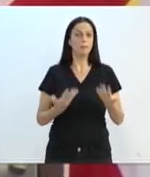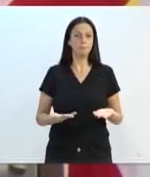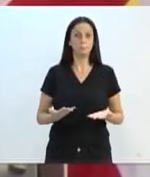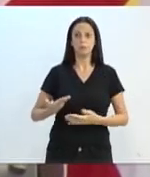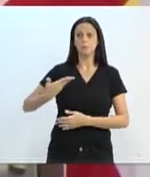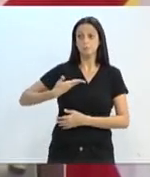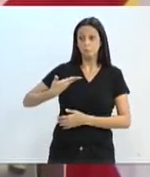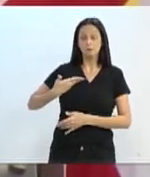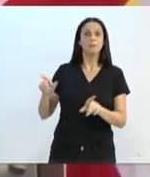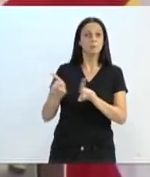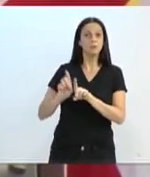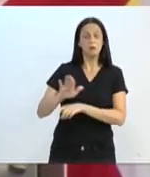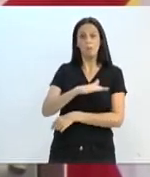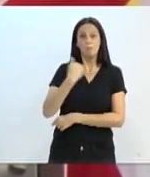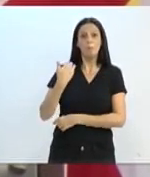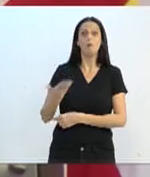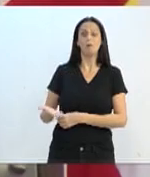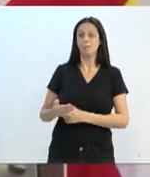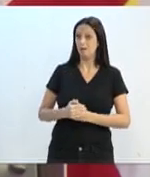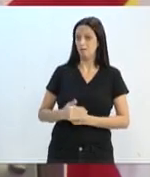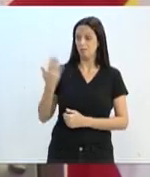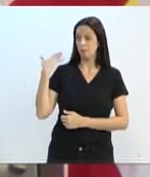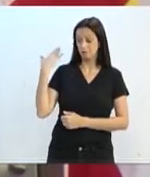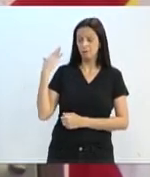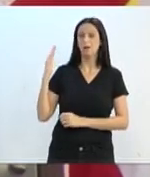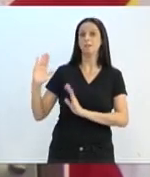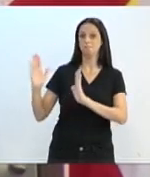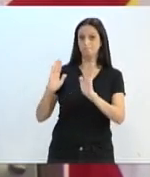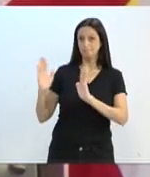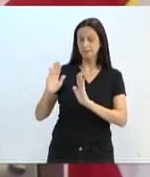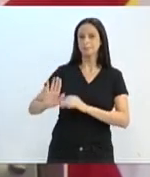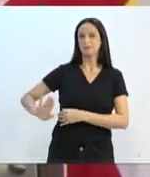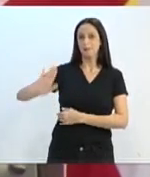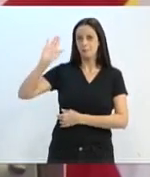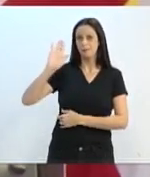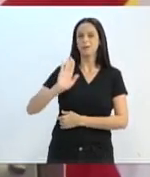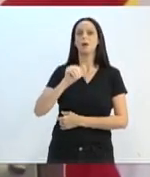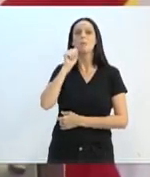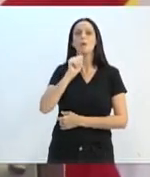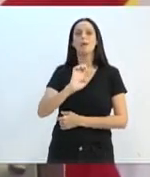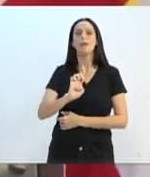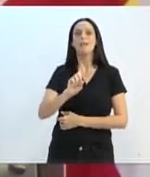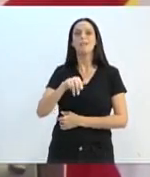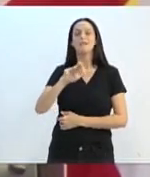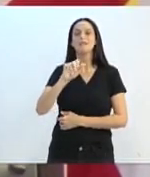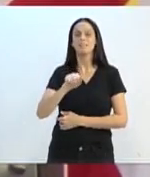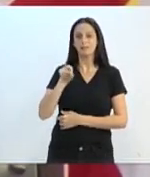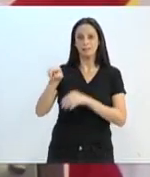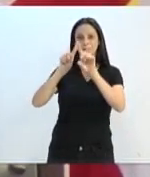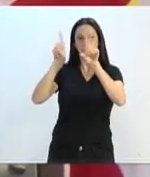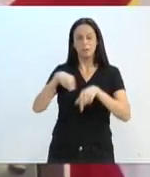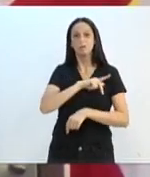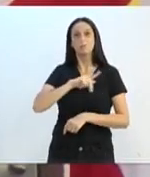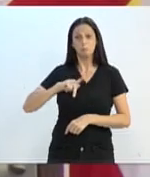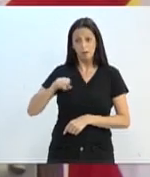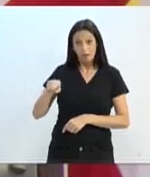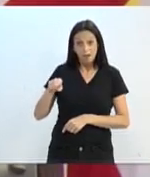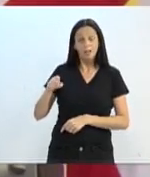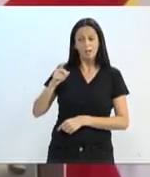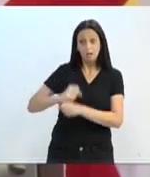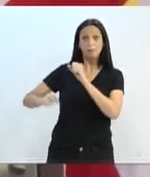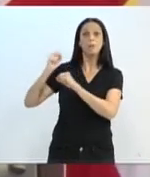companheira nossa ali que ajudou aí na minha campanha, ali a Edna, que vocês conhecem muito bem, que ela é servidora pública, que faleceu aí final de